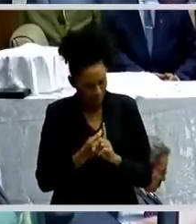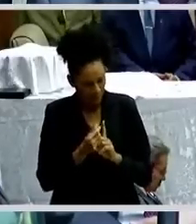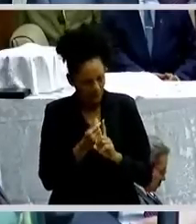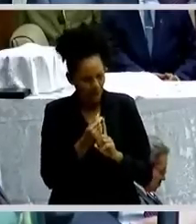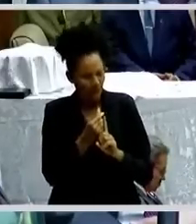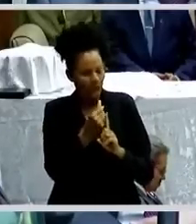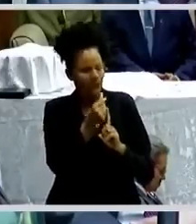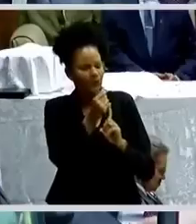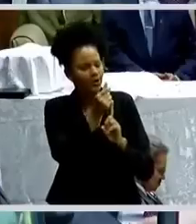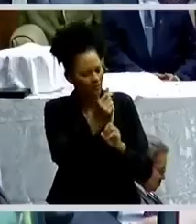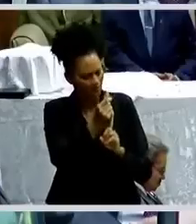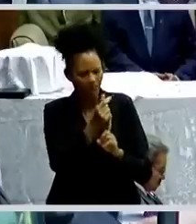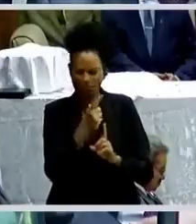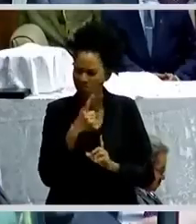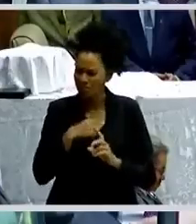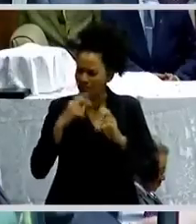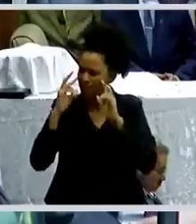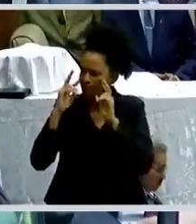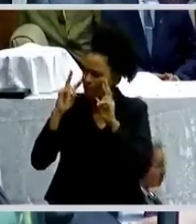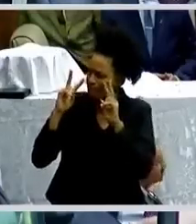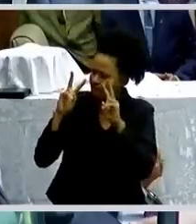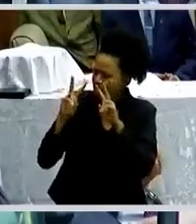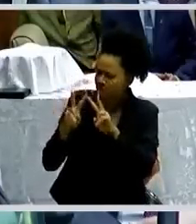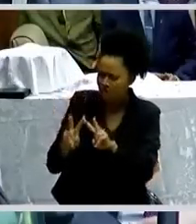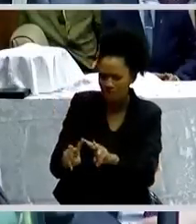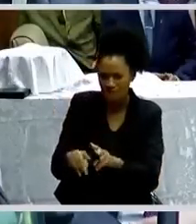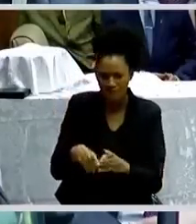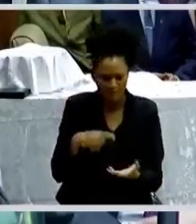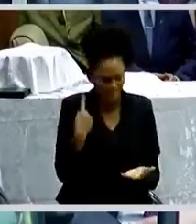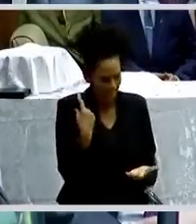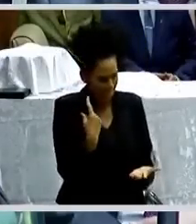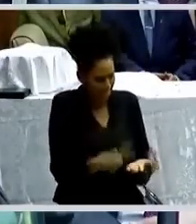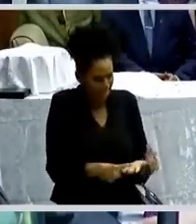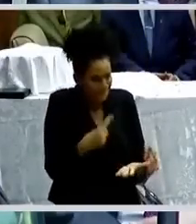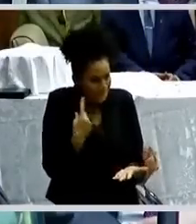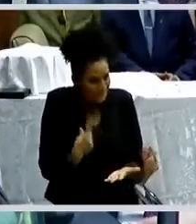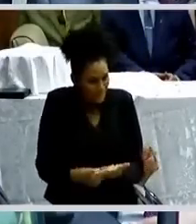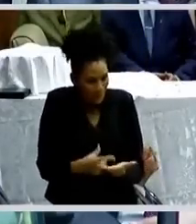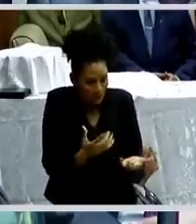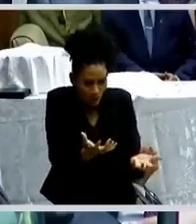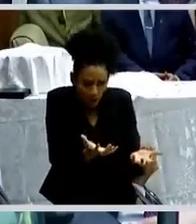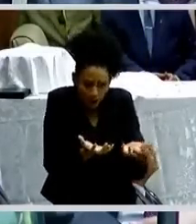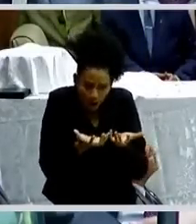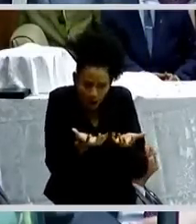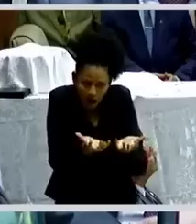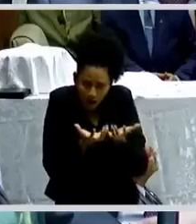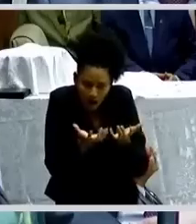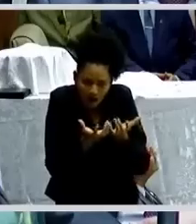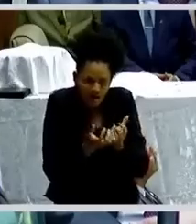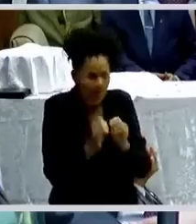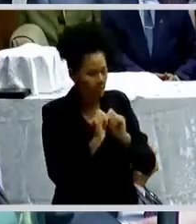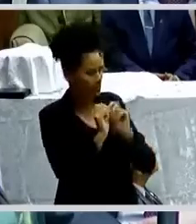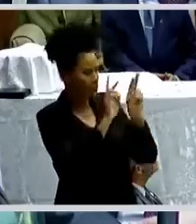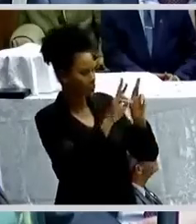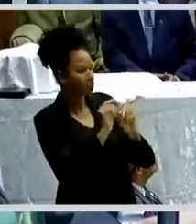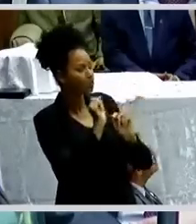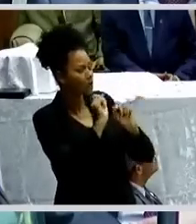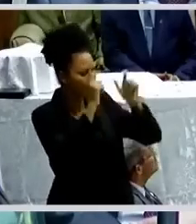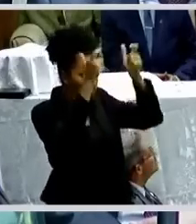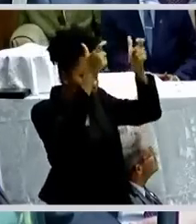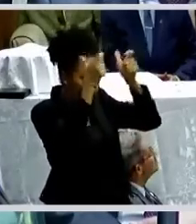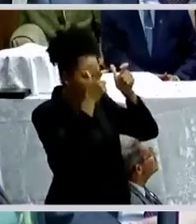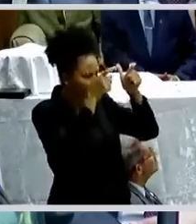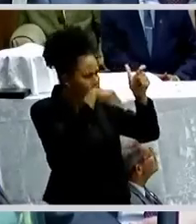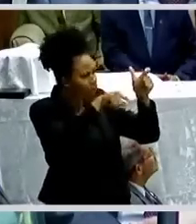a Samuel, vejam que o contrato que o povo queria de um rei era, em um contexto